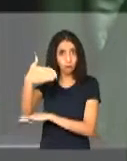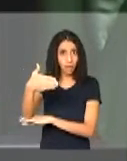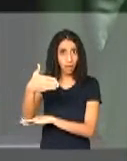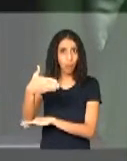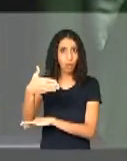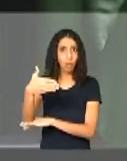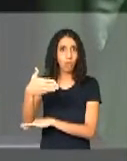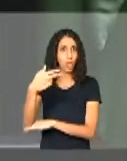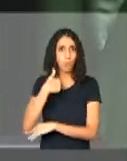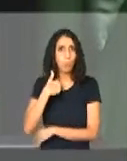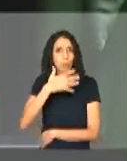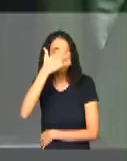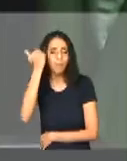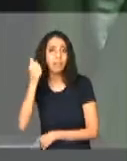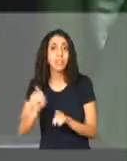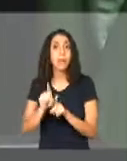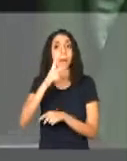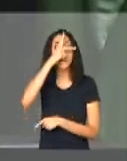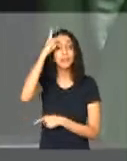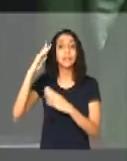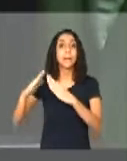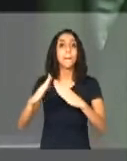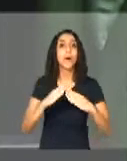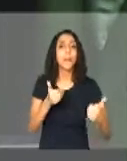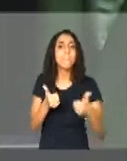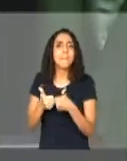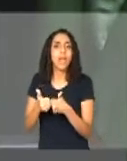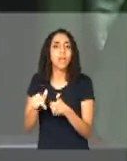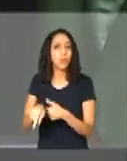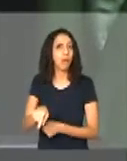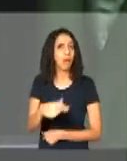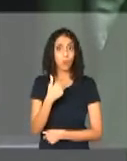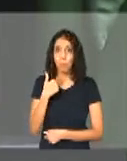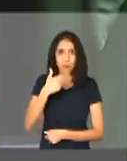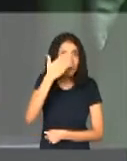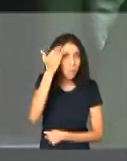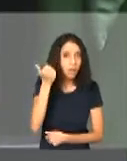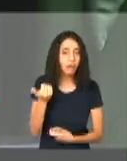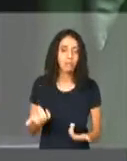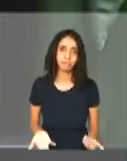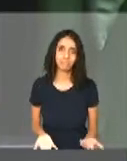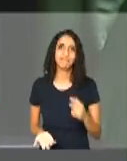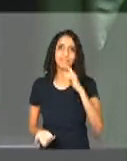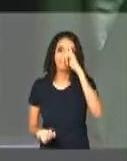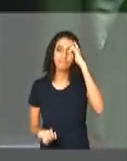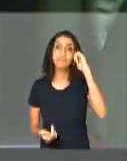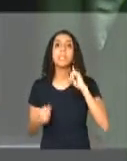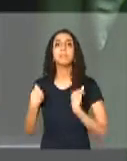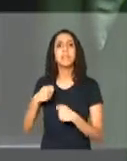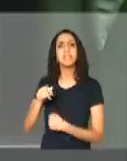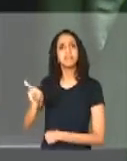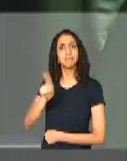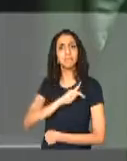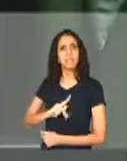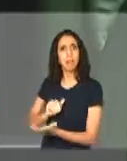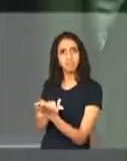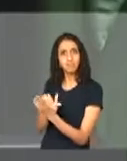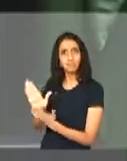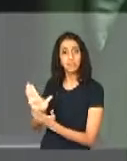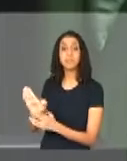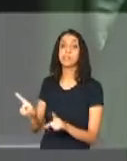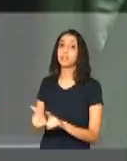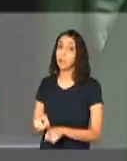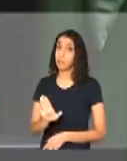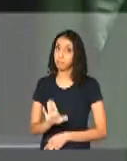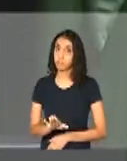dos moradores da vila próxima. Além da queda do presidente, deve haver também a responsabilização direta